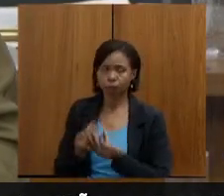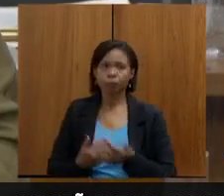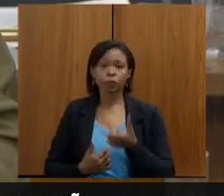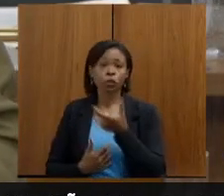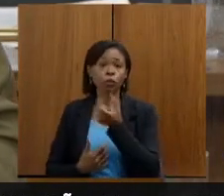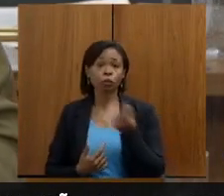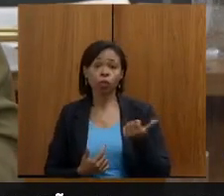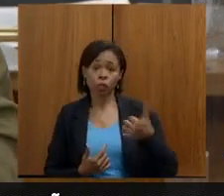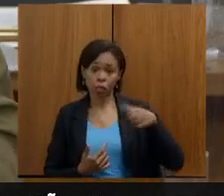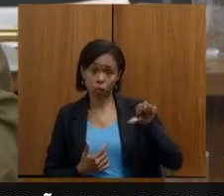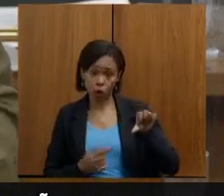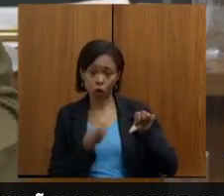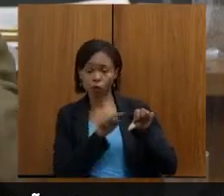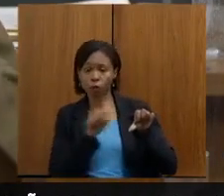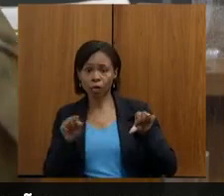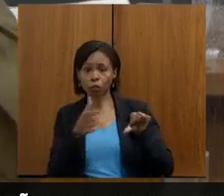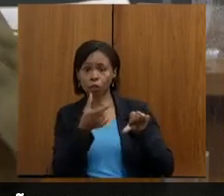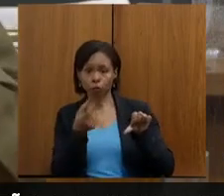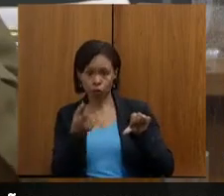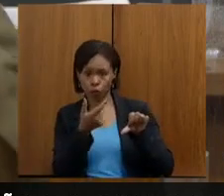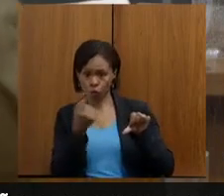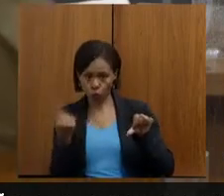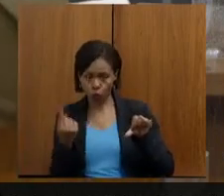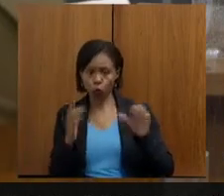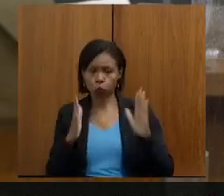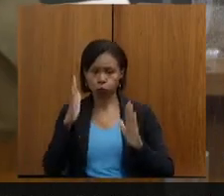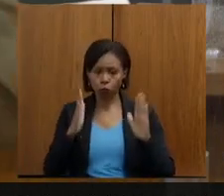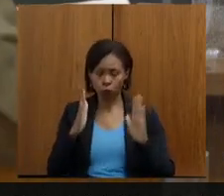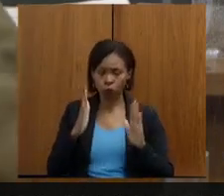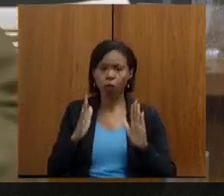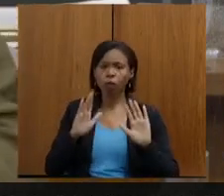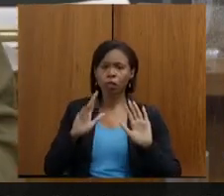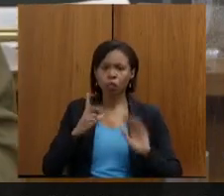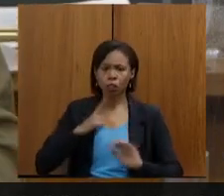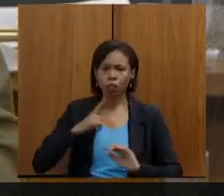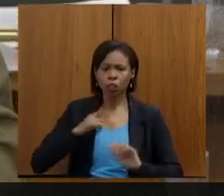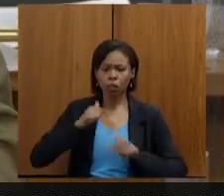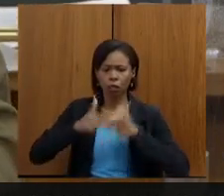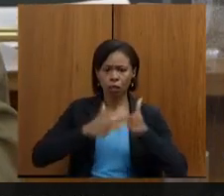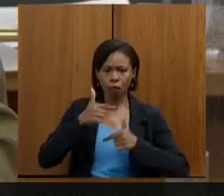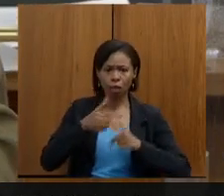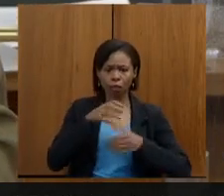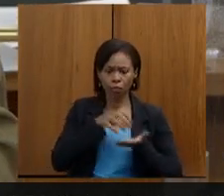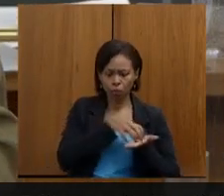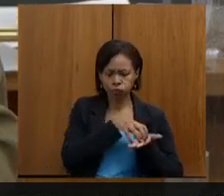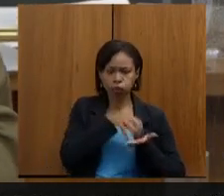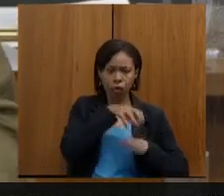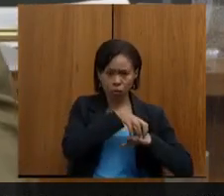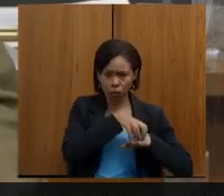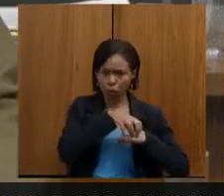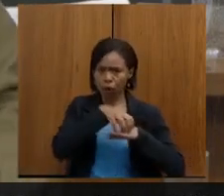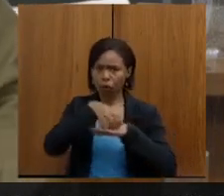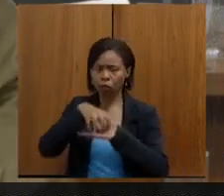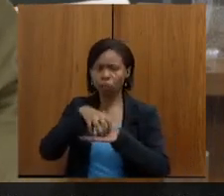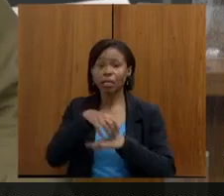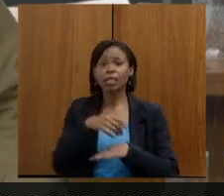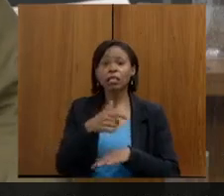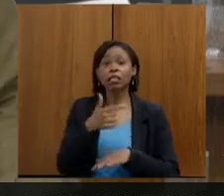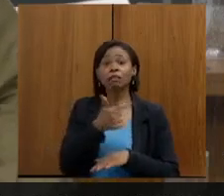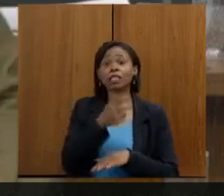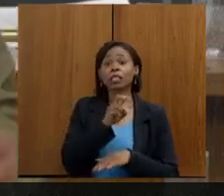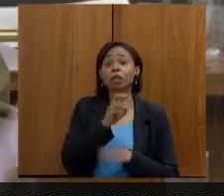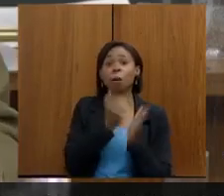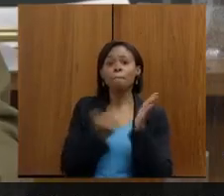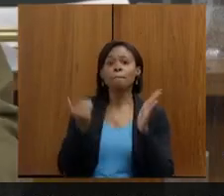2021 nós ampliamos nós temos esse serviço essa patrulha é destinada especificamente em 25 elas passam para 107